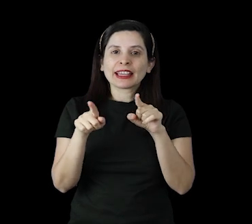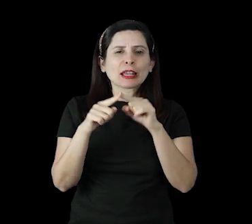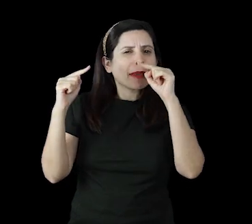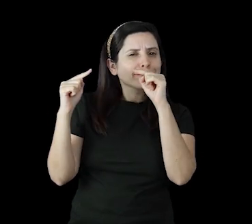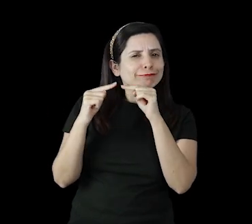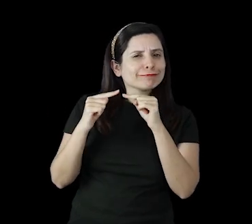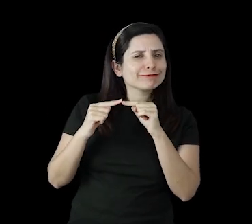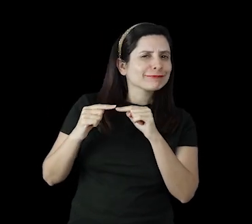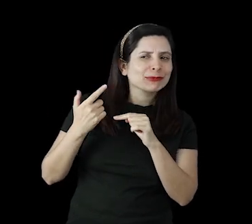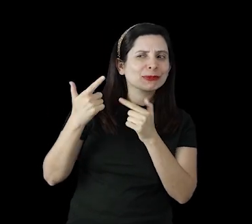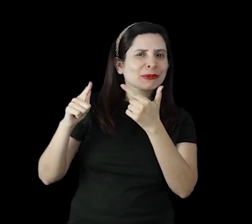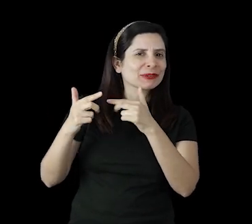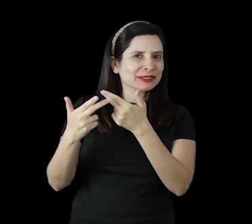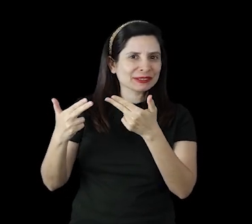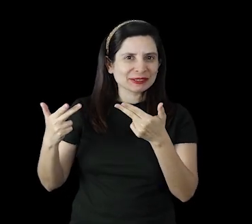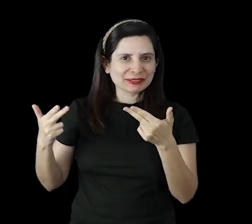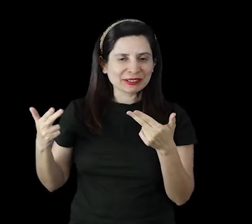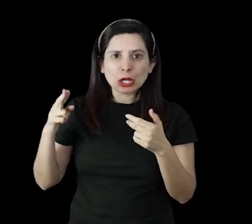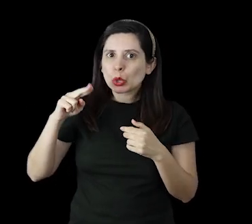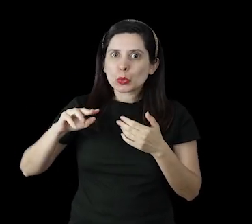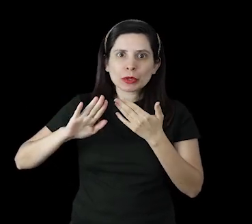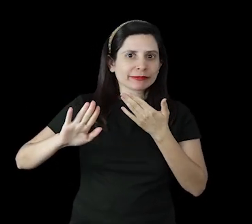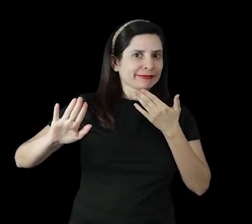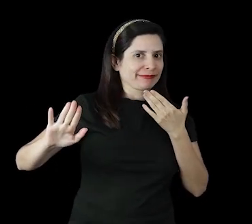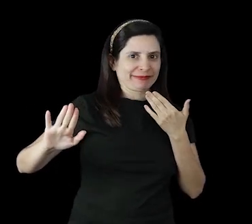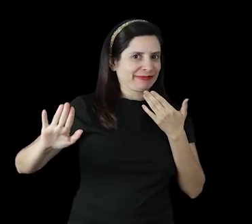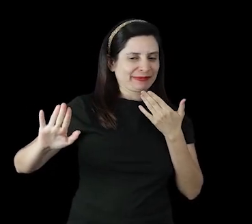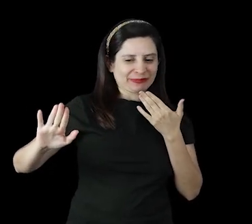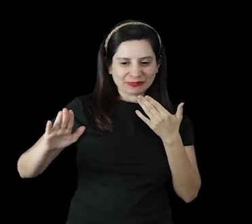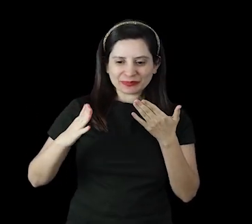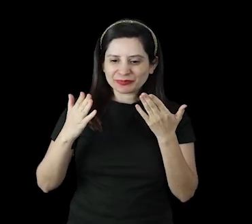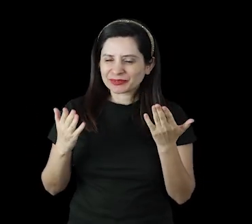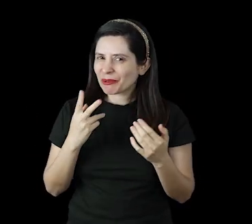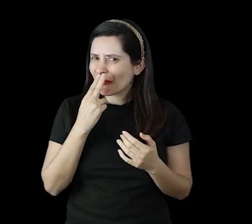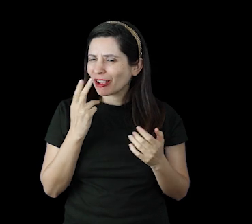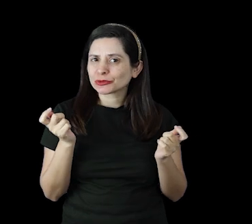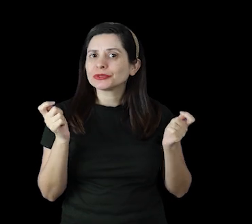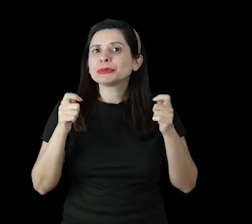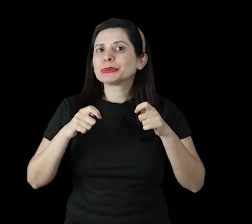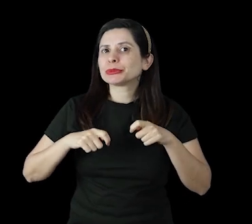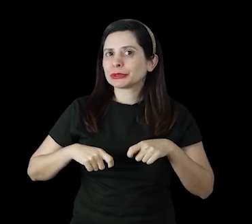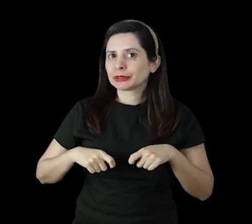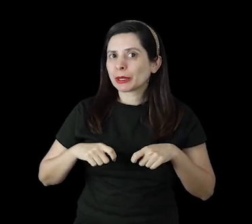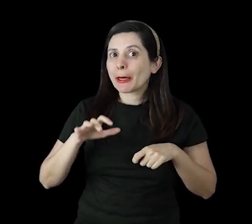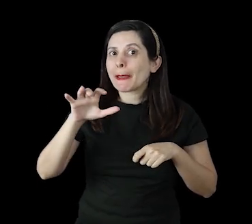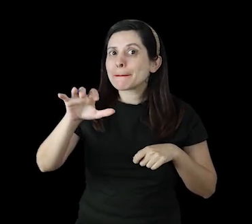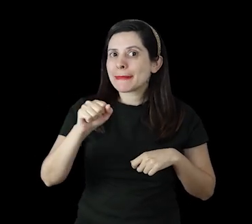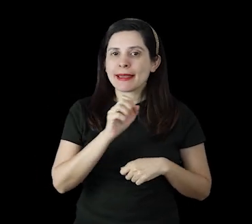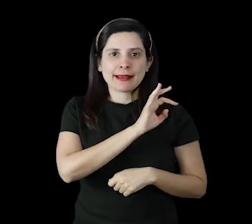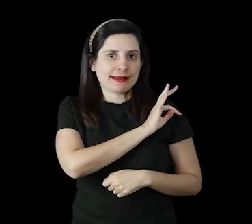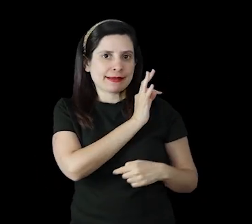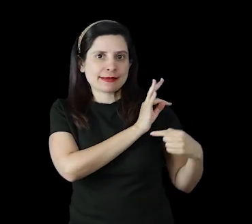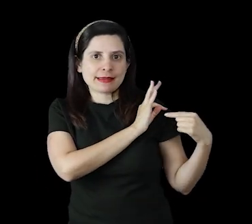outras coisas, porque como eu falei, nunca é isolado, né? Eu acho impossível você pegar uma técnica, ou pegar,